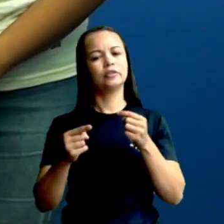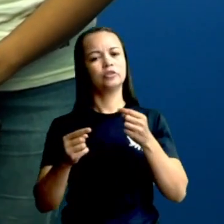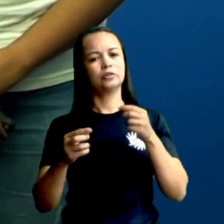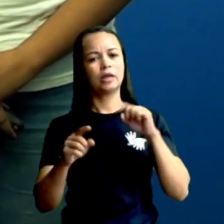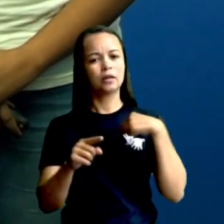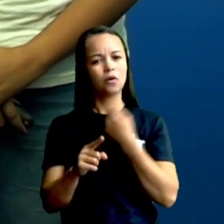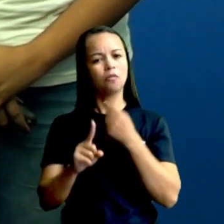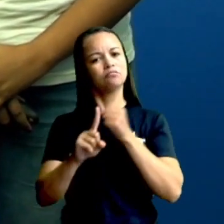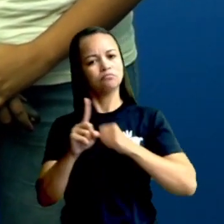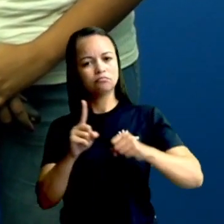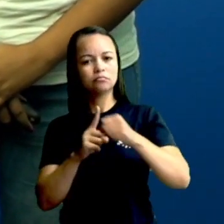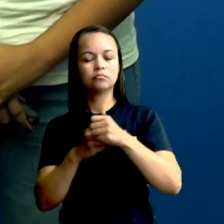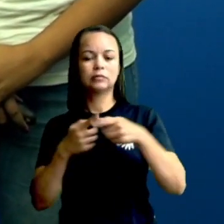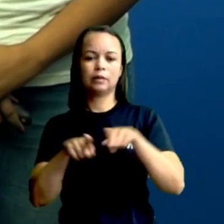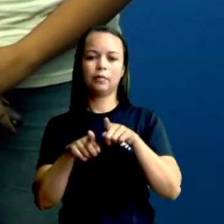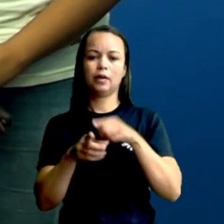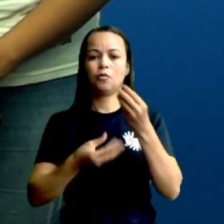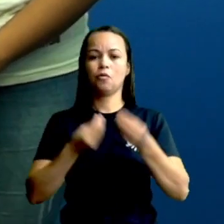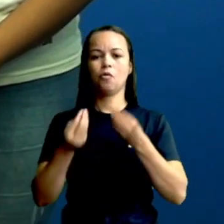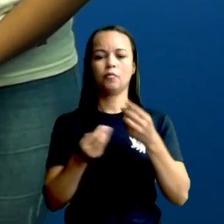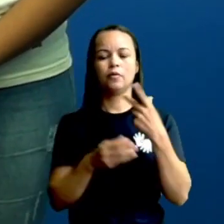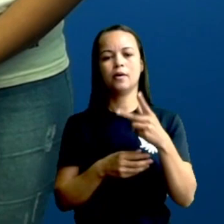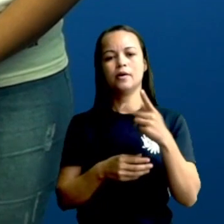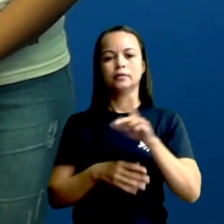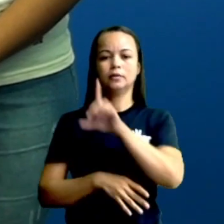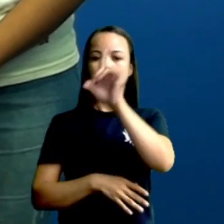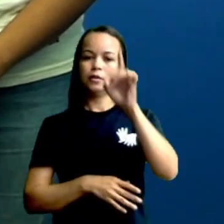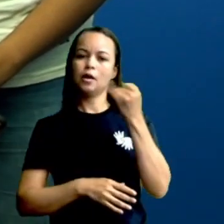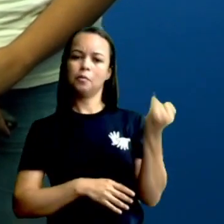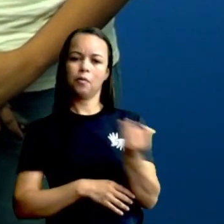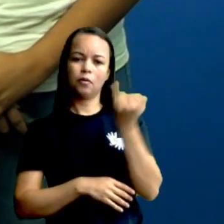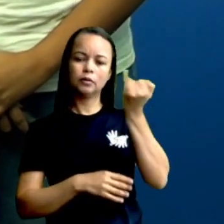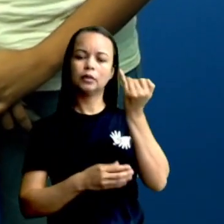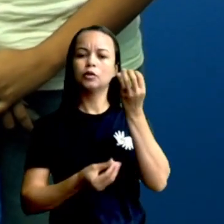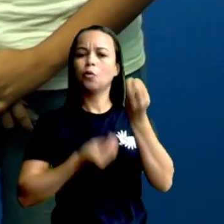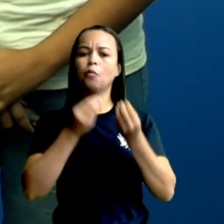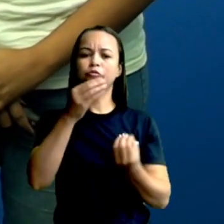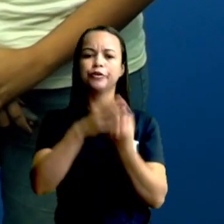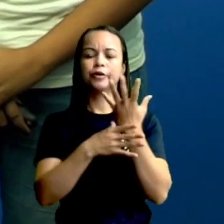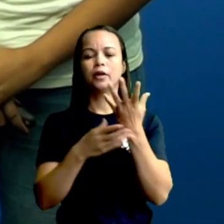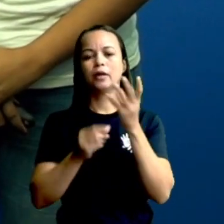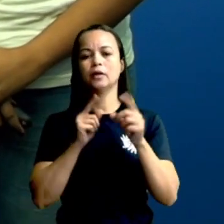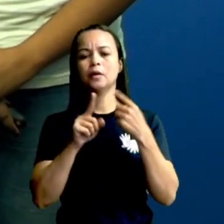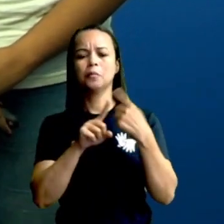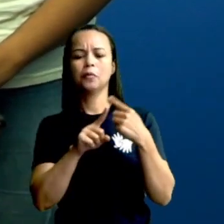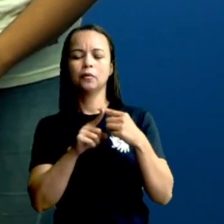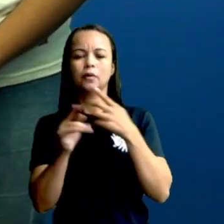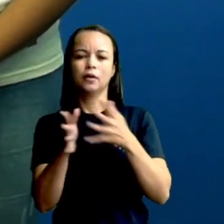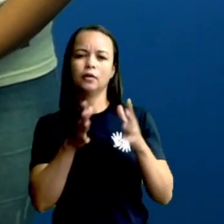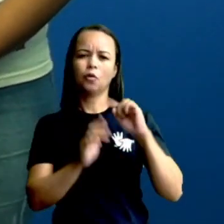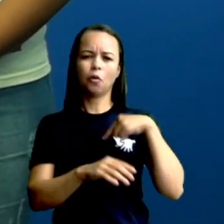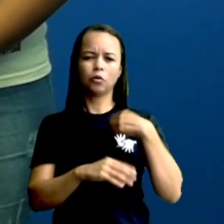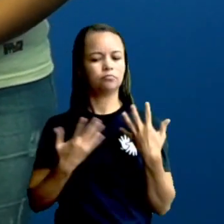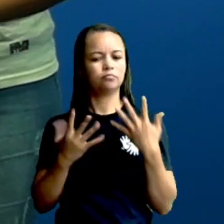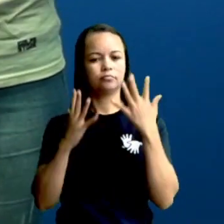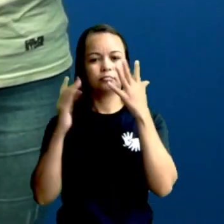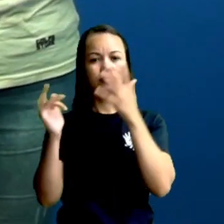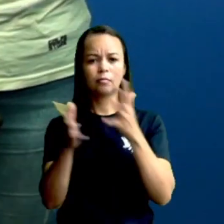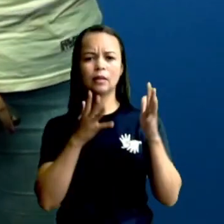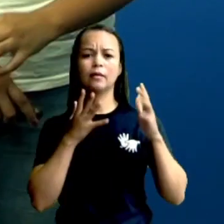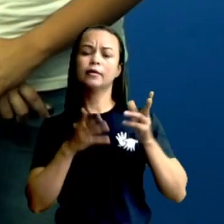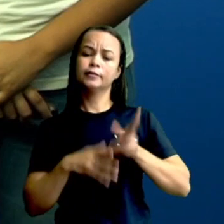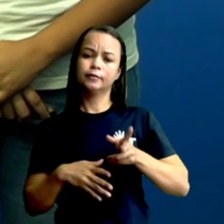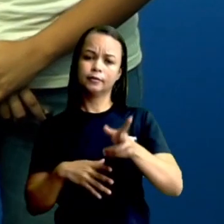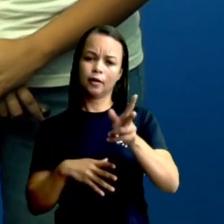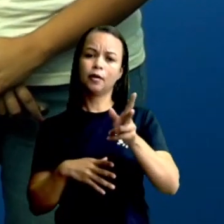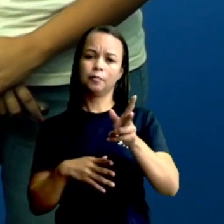Como foi que essa data se tornou tão importante, como ela surgiu e por que a gente celebra ela ainda hoje, vai